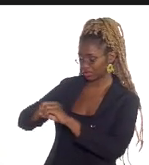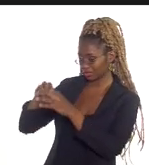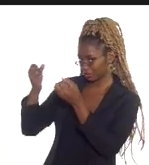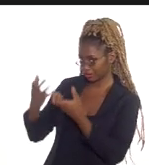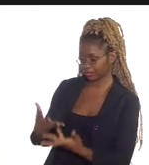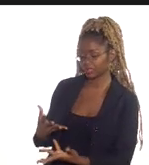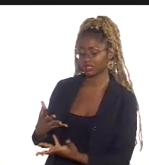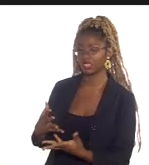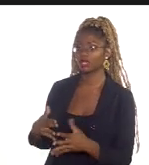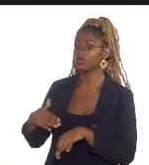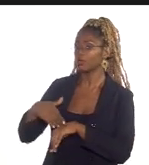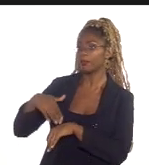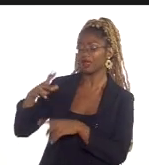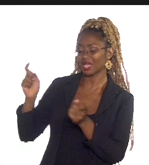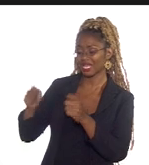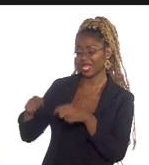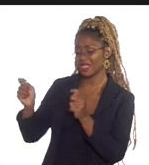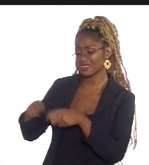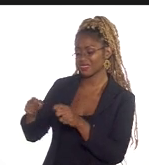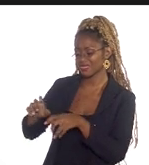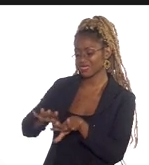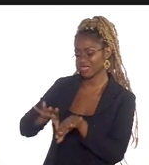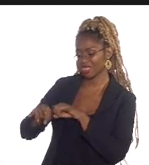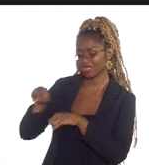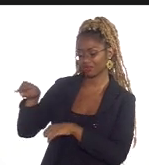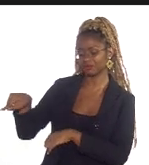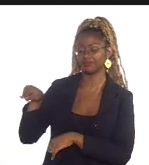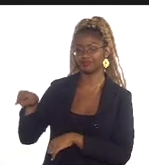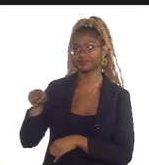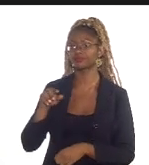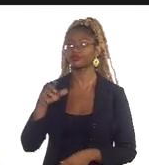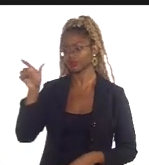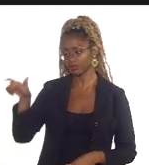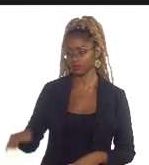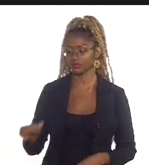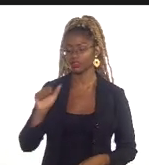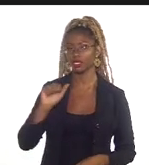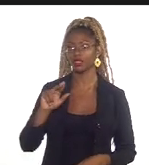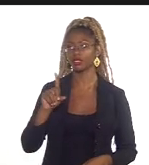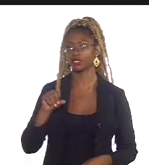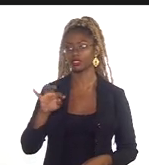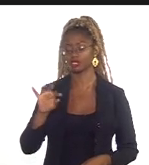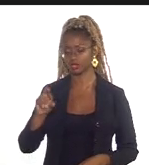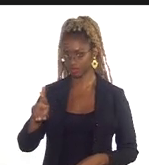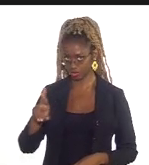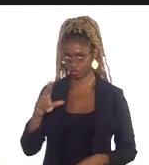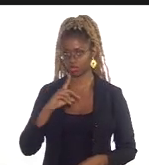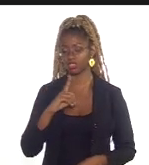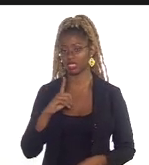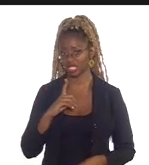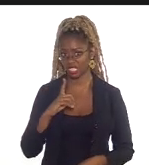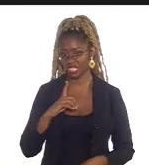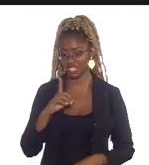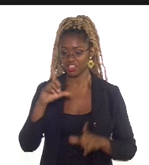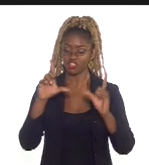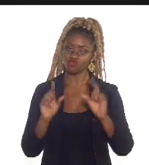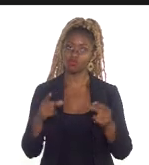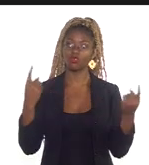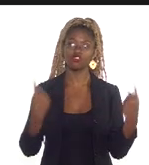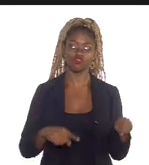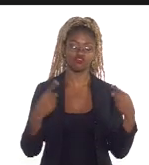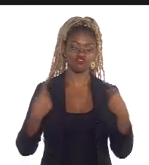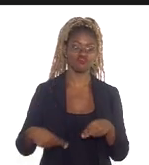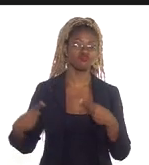mais capacitados os nossos auditores estiverem, menos nós vamos ter disputa na esfera administrativa